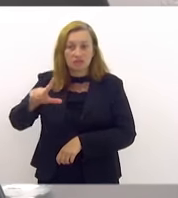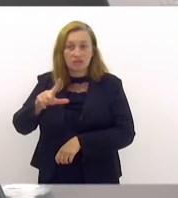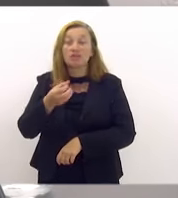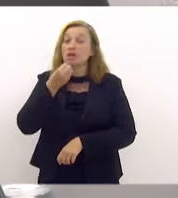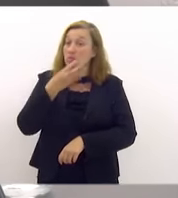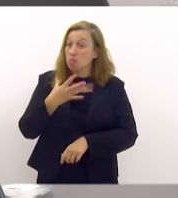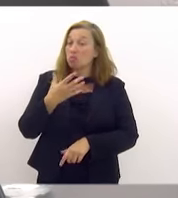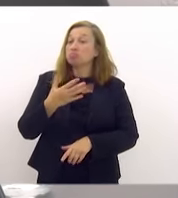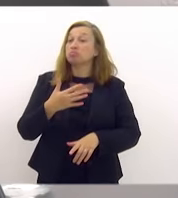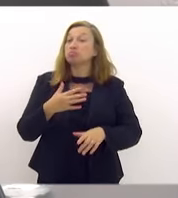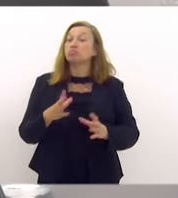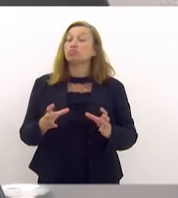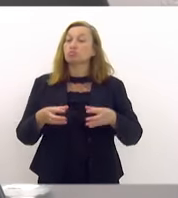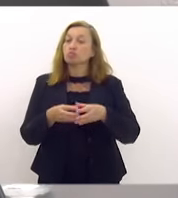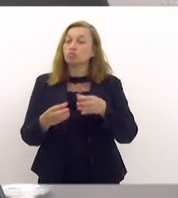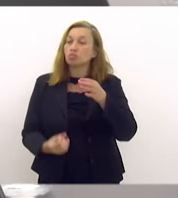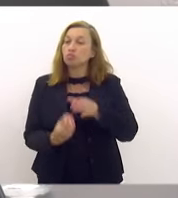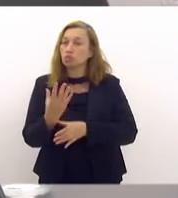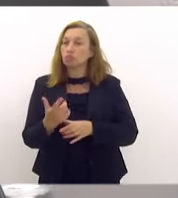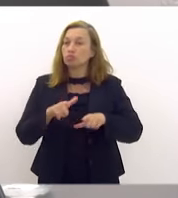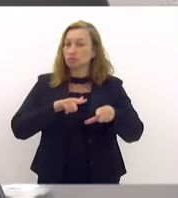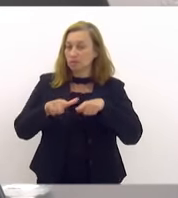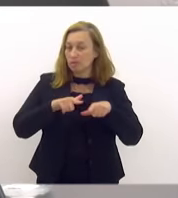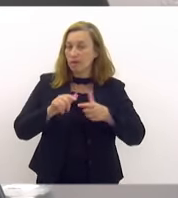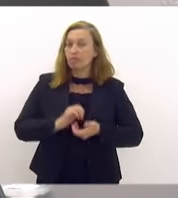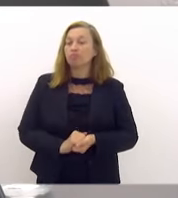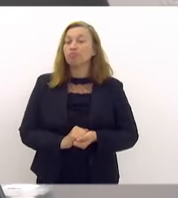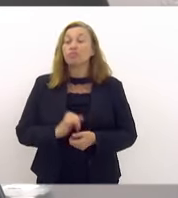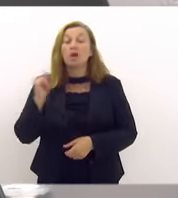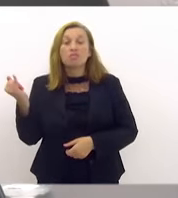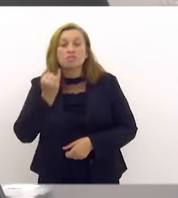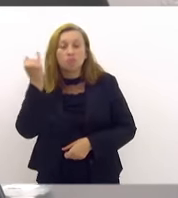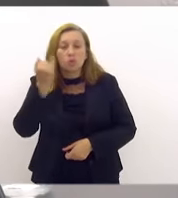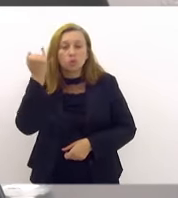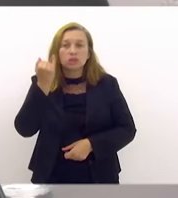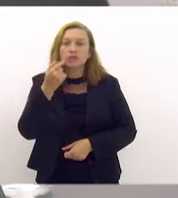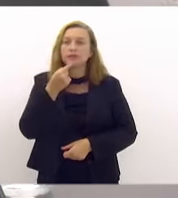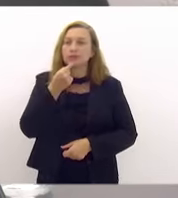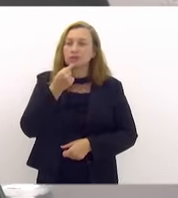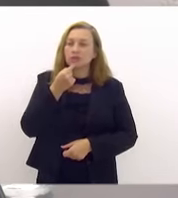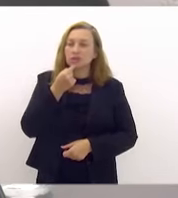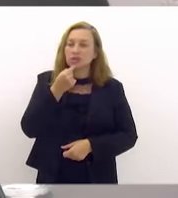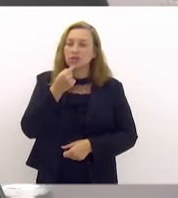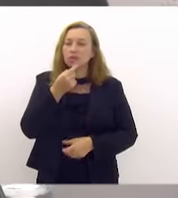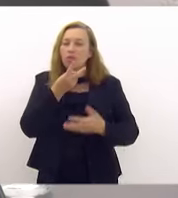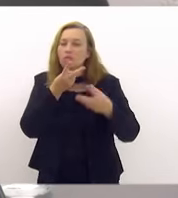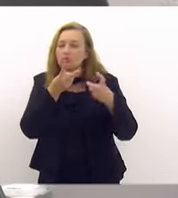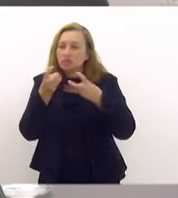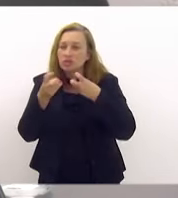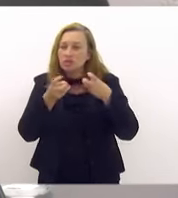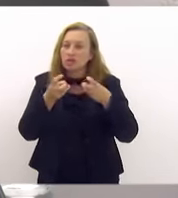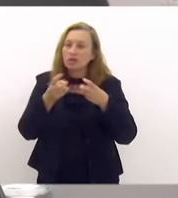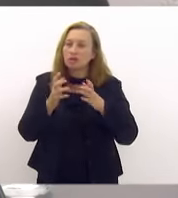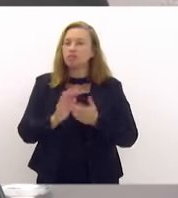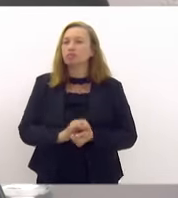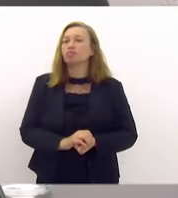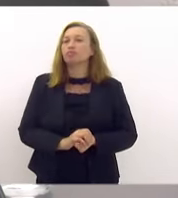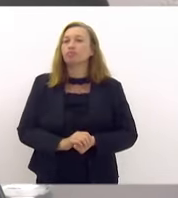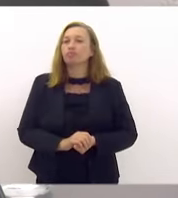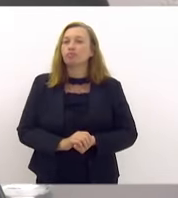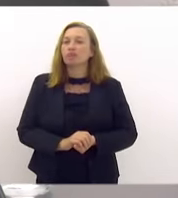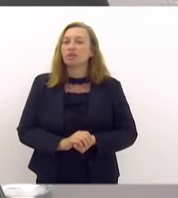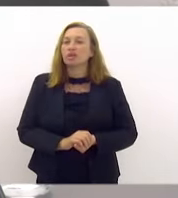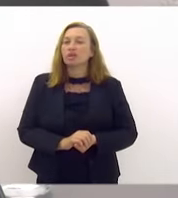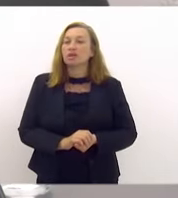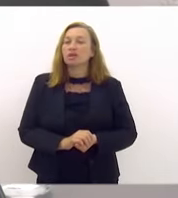fruto desse trabalho eh é importante assim a gente distinguir que em razão de desses